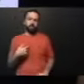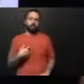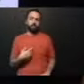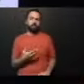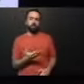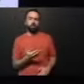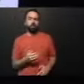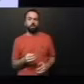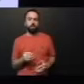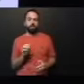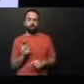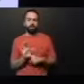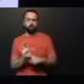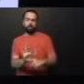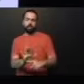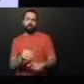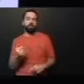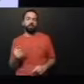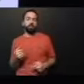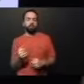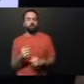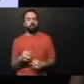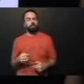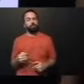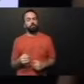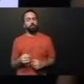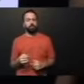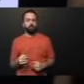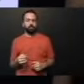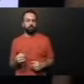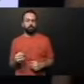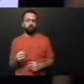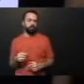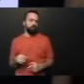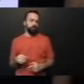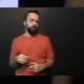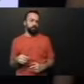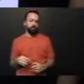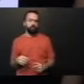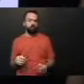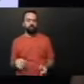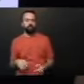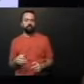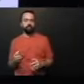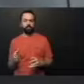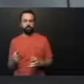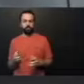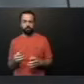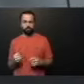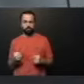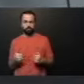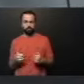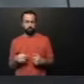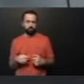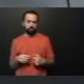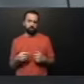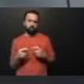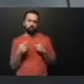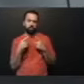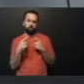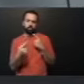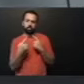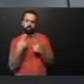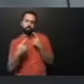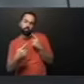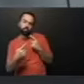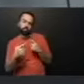servi-lo. Não parece. Se fosse para me servir, já teria dito quem está falando. Bem, nós dois estamos